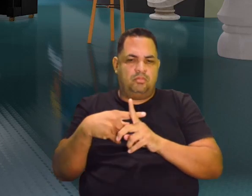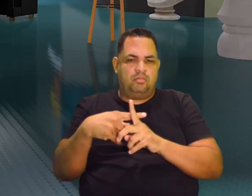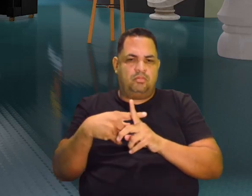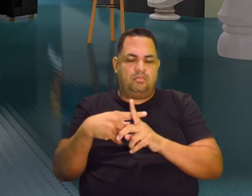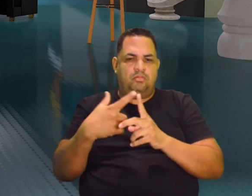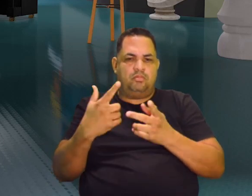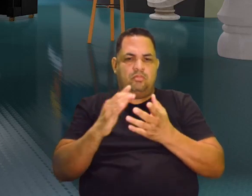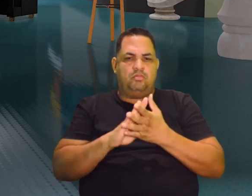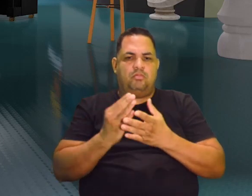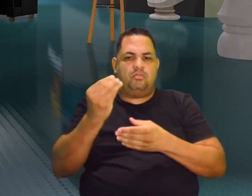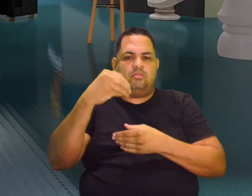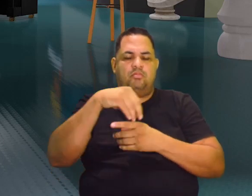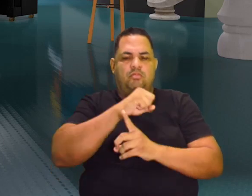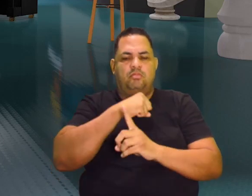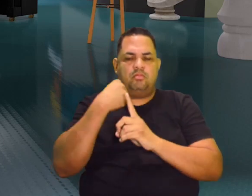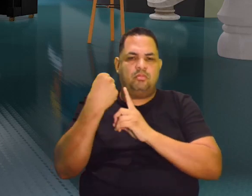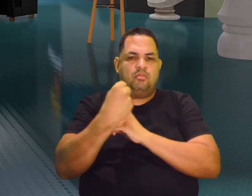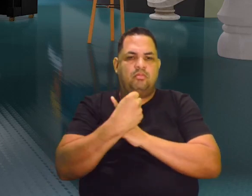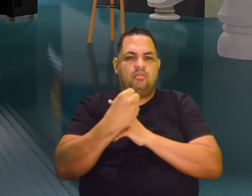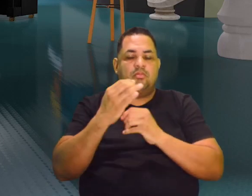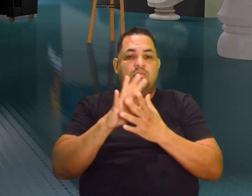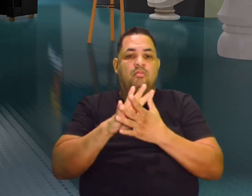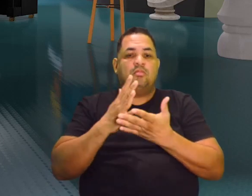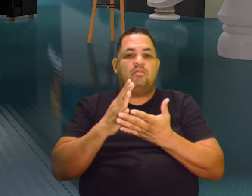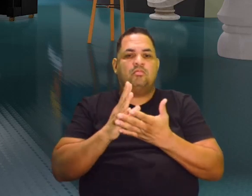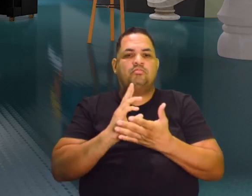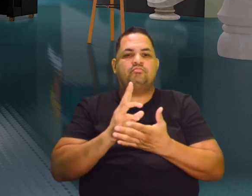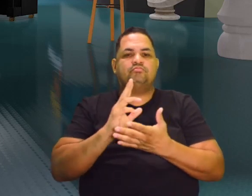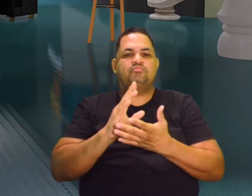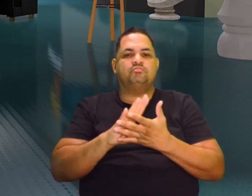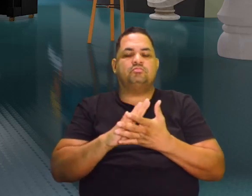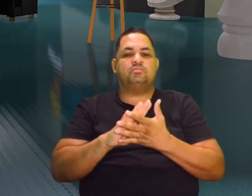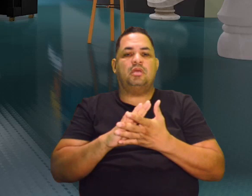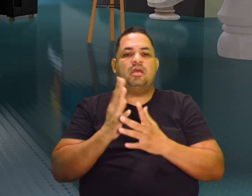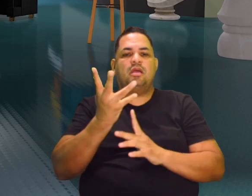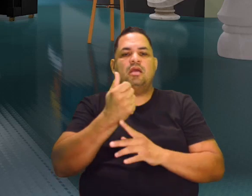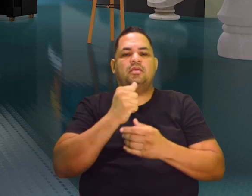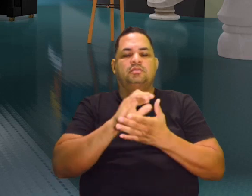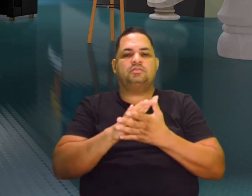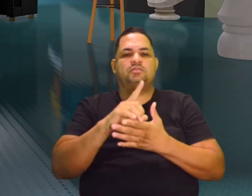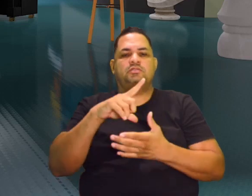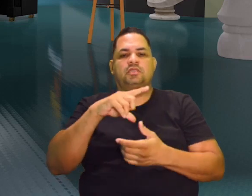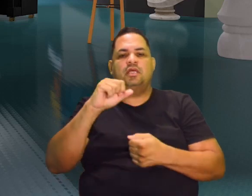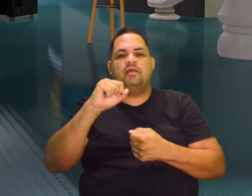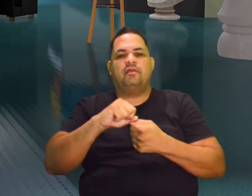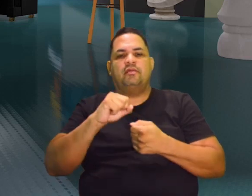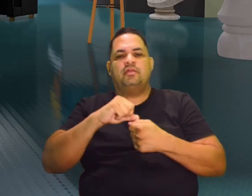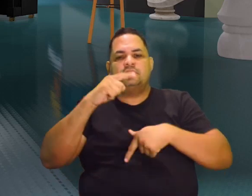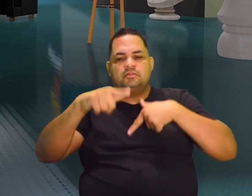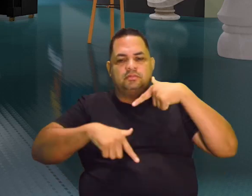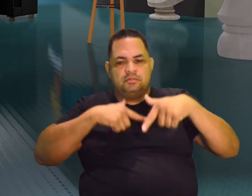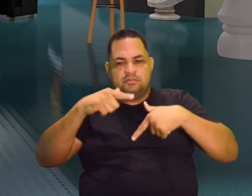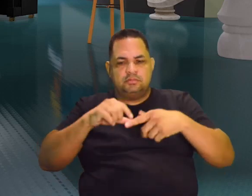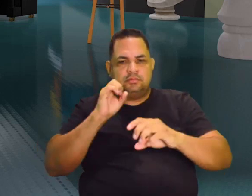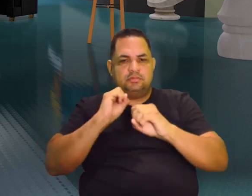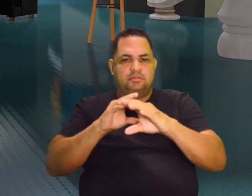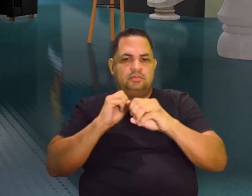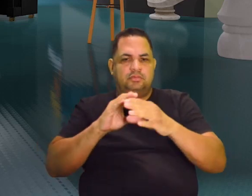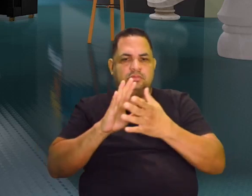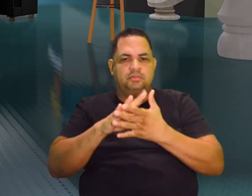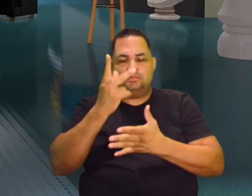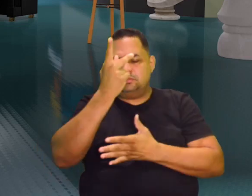a sociedade, então a arte era produzida sempre com o objetivo de ensinar as pessoas,